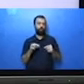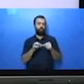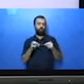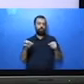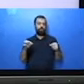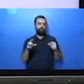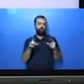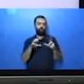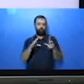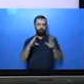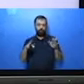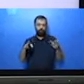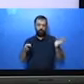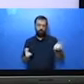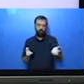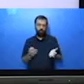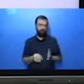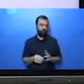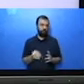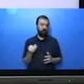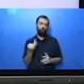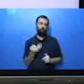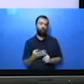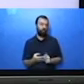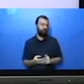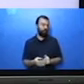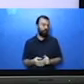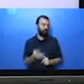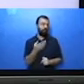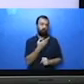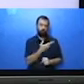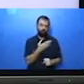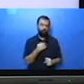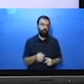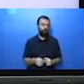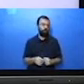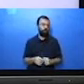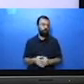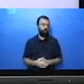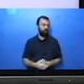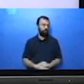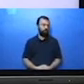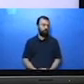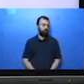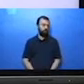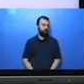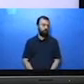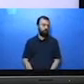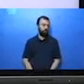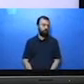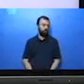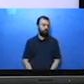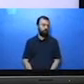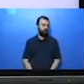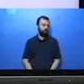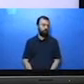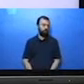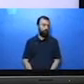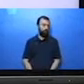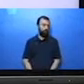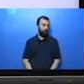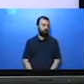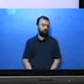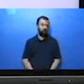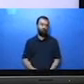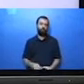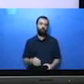Nós temos vários exemplos, o triângulo, o quadrilátero e assim por diante. Tá? Então aqui nós vamos ter uma série